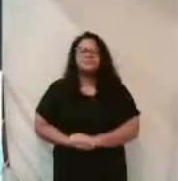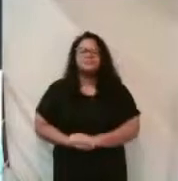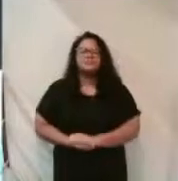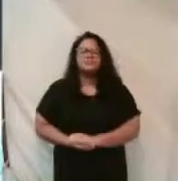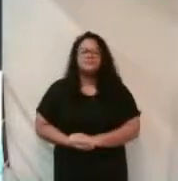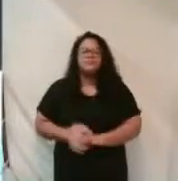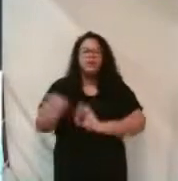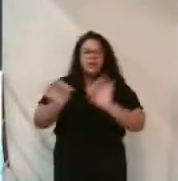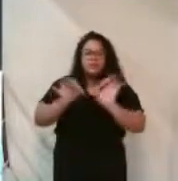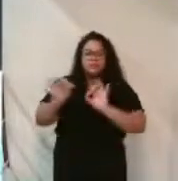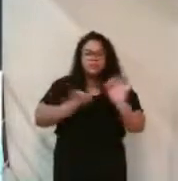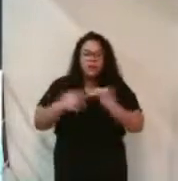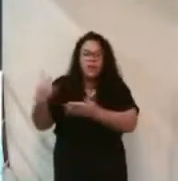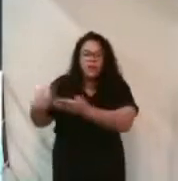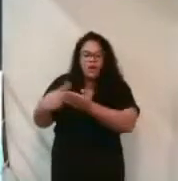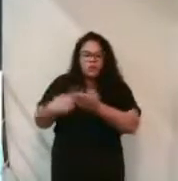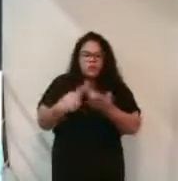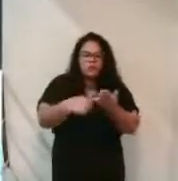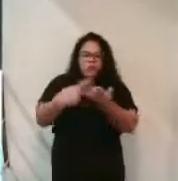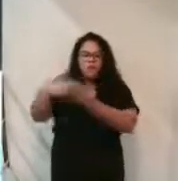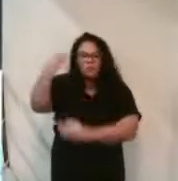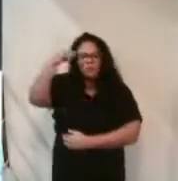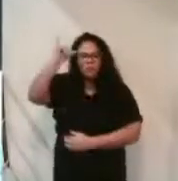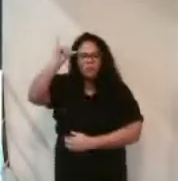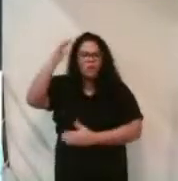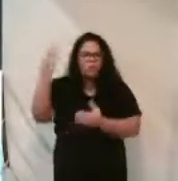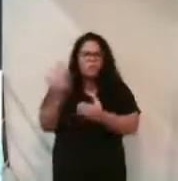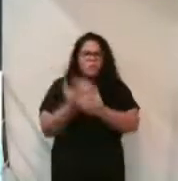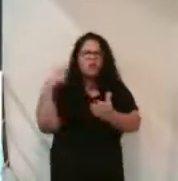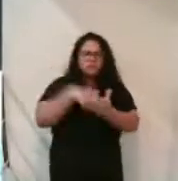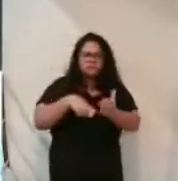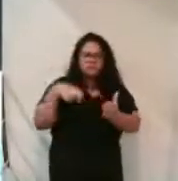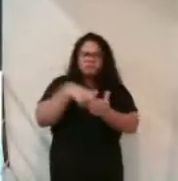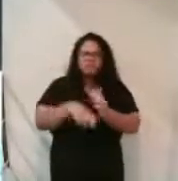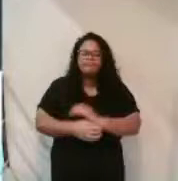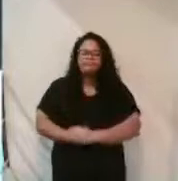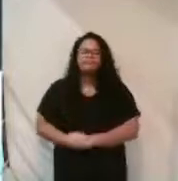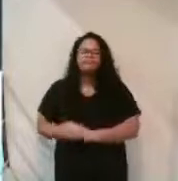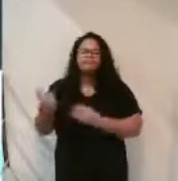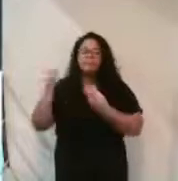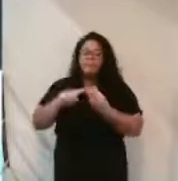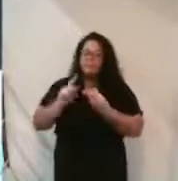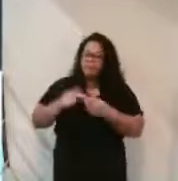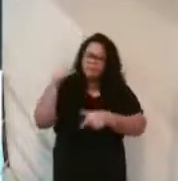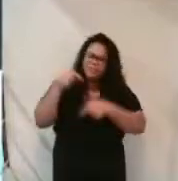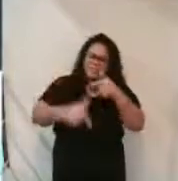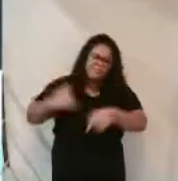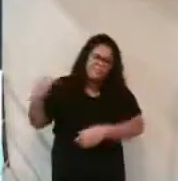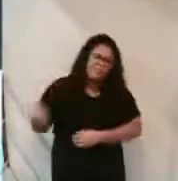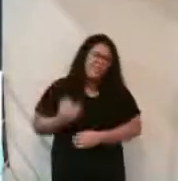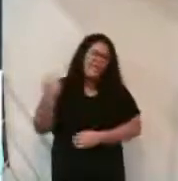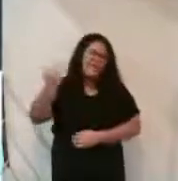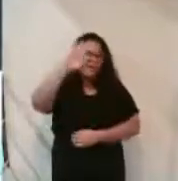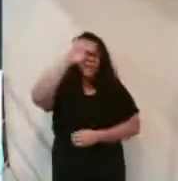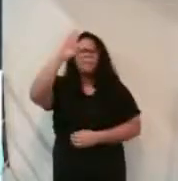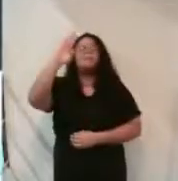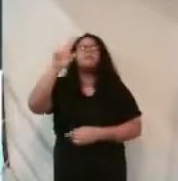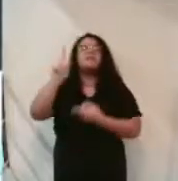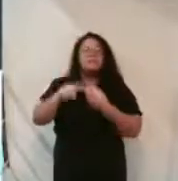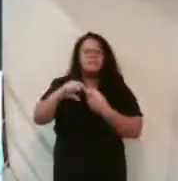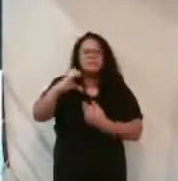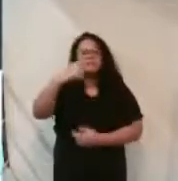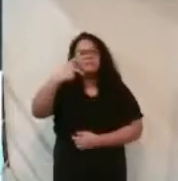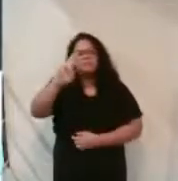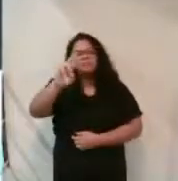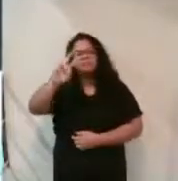não persecução penal, o trabalho importantíssimo, imprescindível, feito pela CPRH,